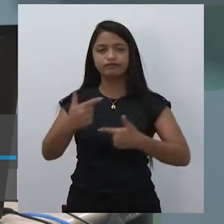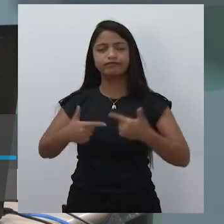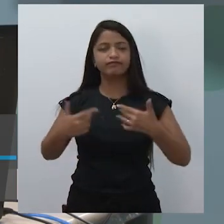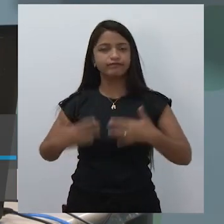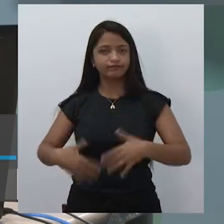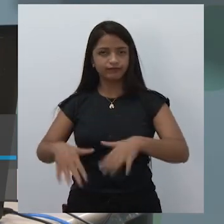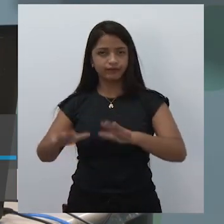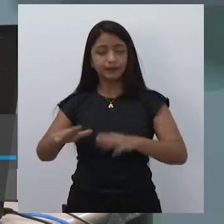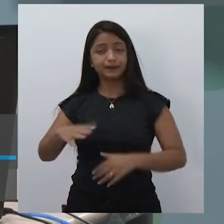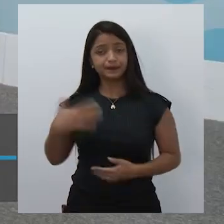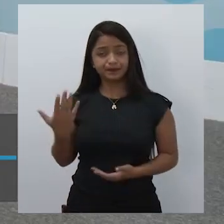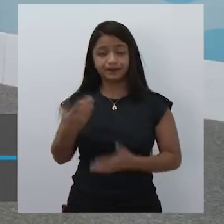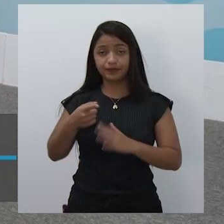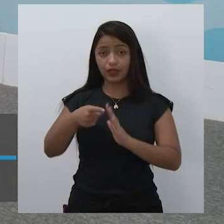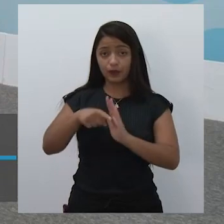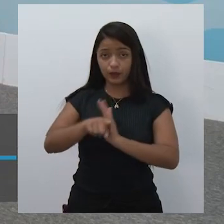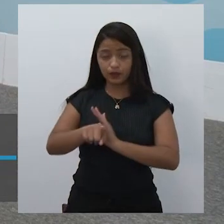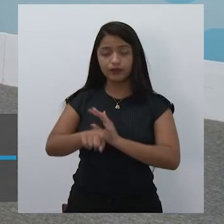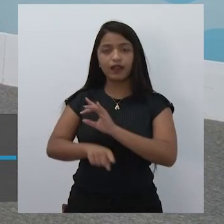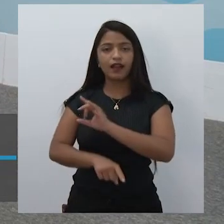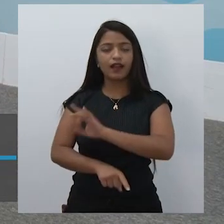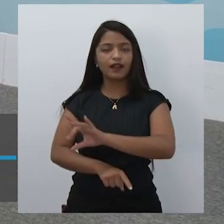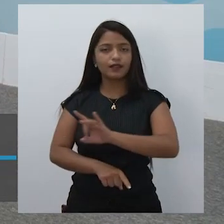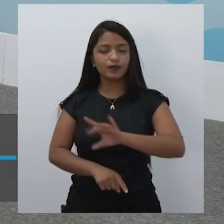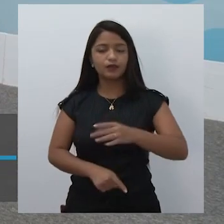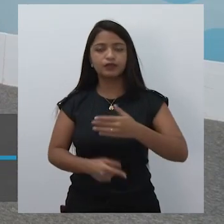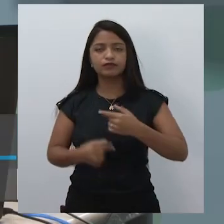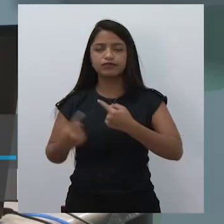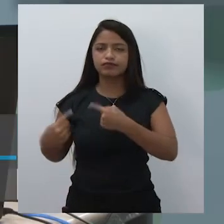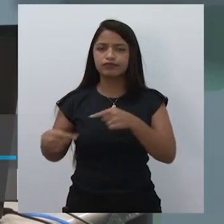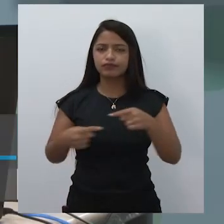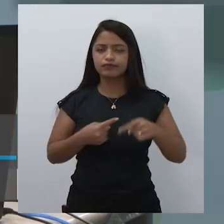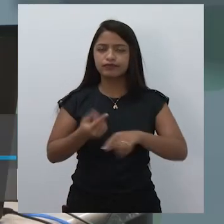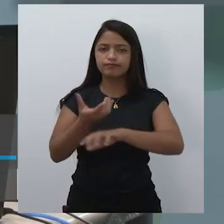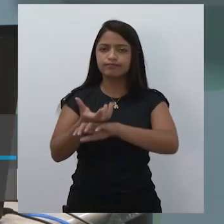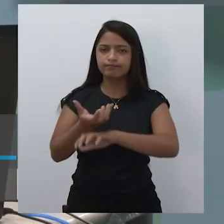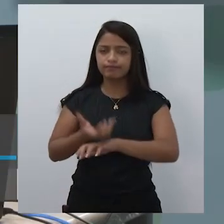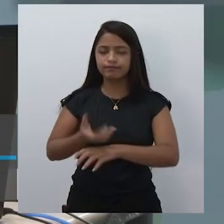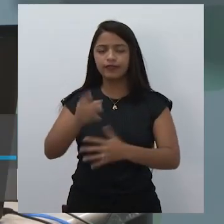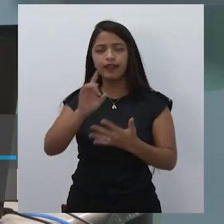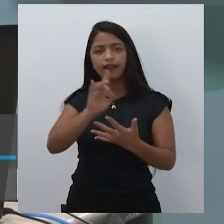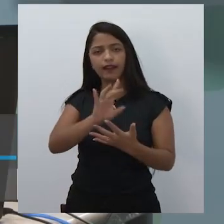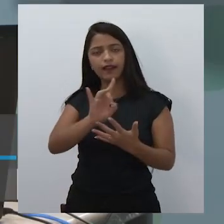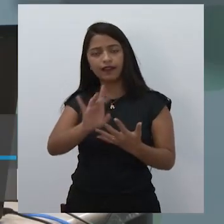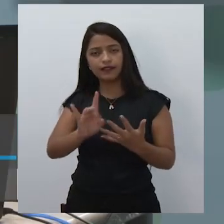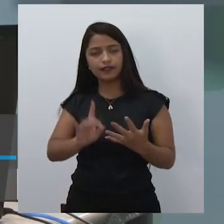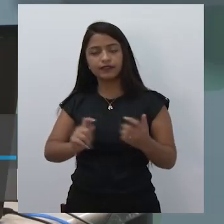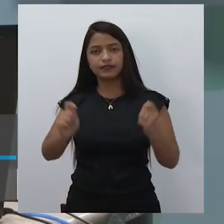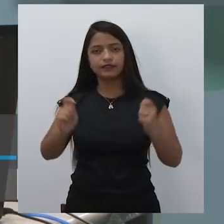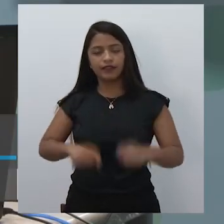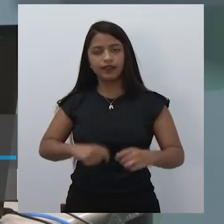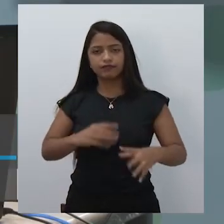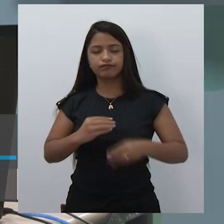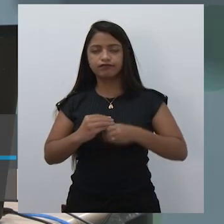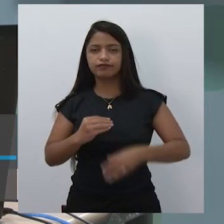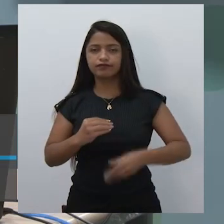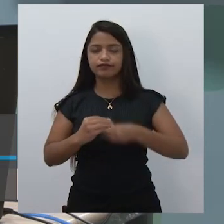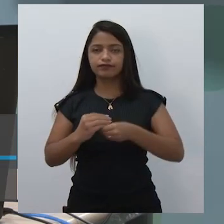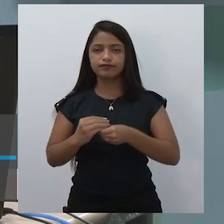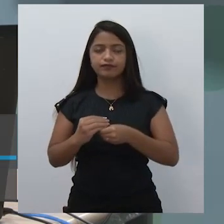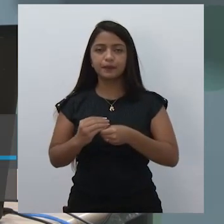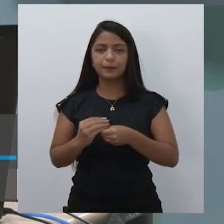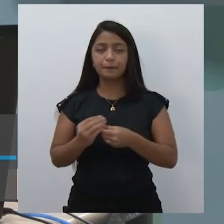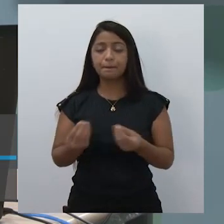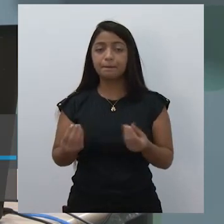que cada um começou a discutir o que cada componente poderia contribuir para trazer subsídios para